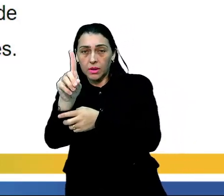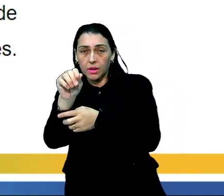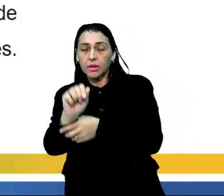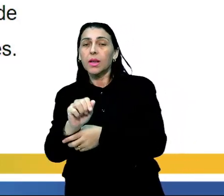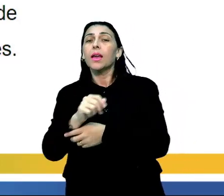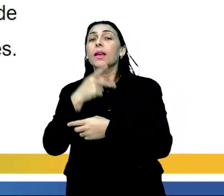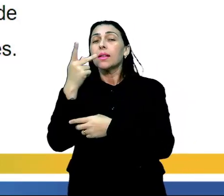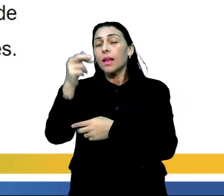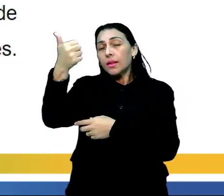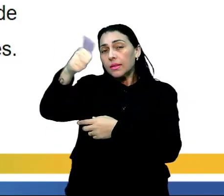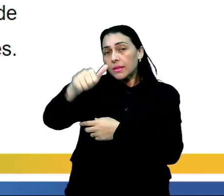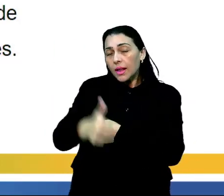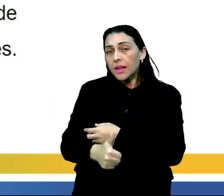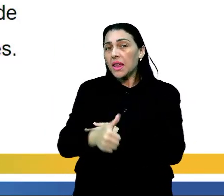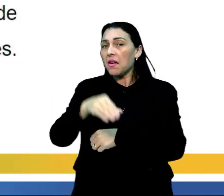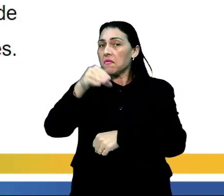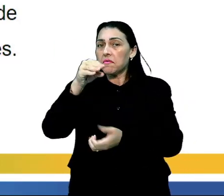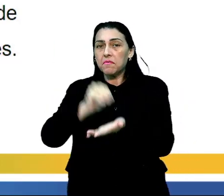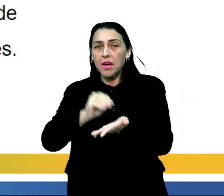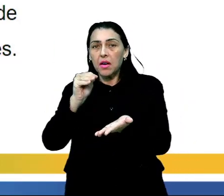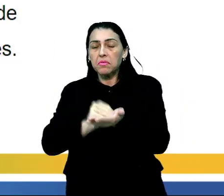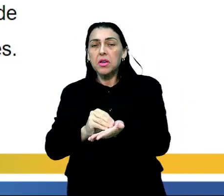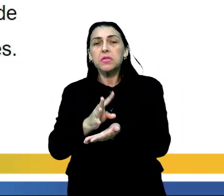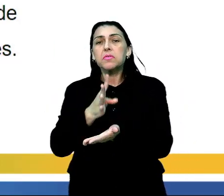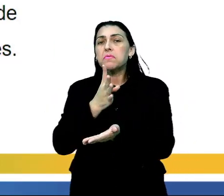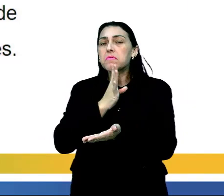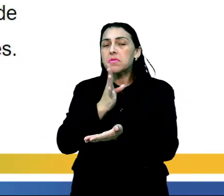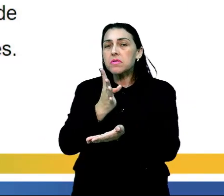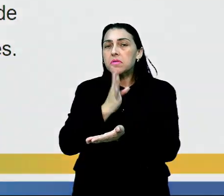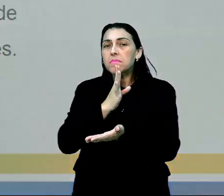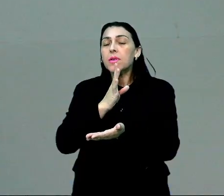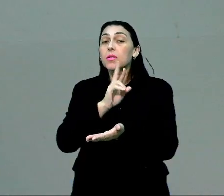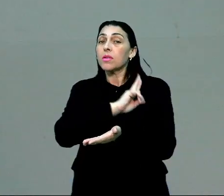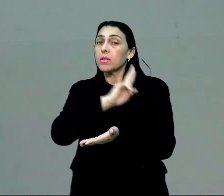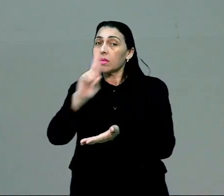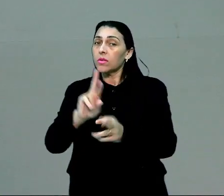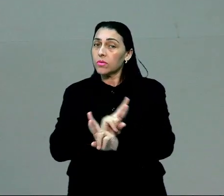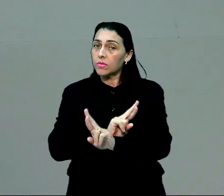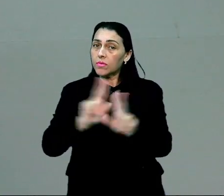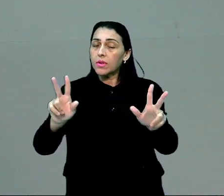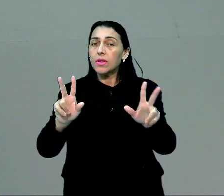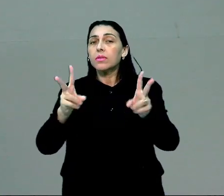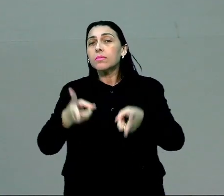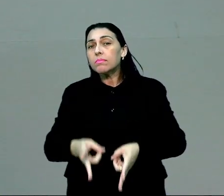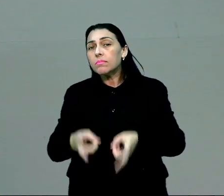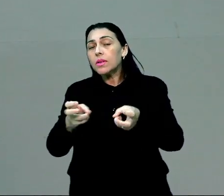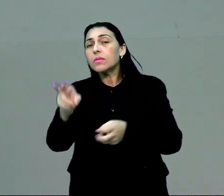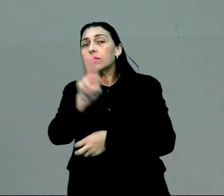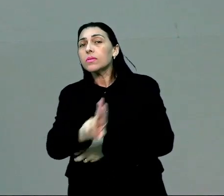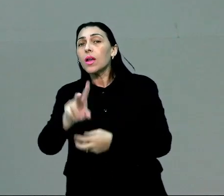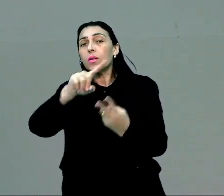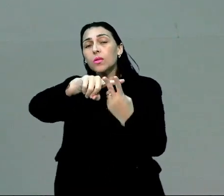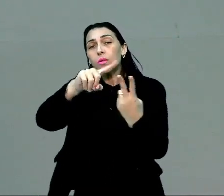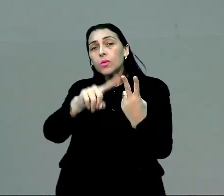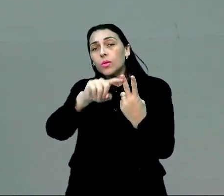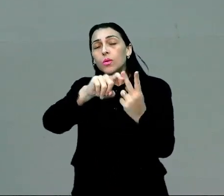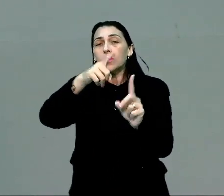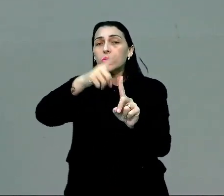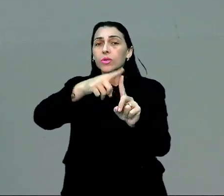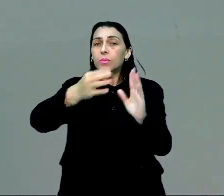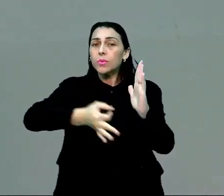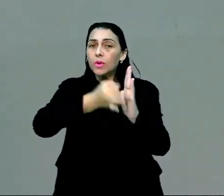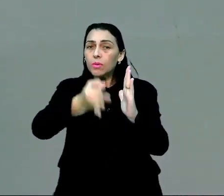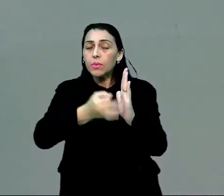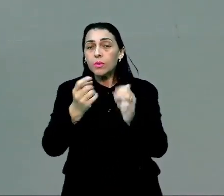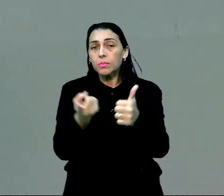analisar que o desconhecimento acerca de crenças diferentes, observe que ele utilizou dois tipos de argumentos.